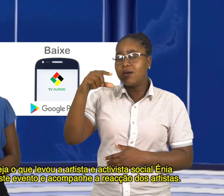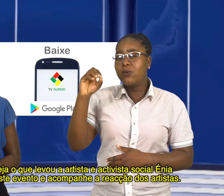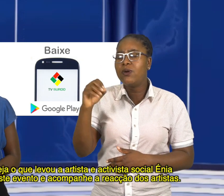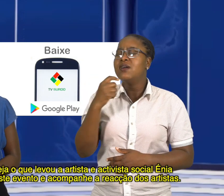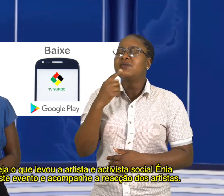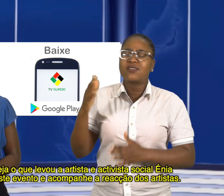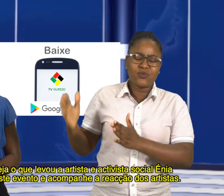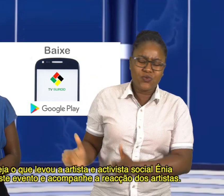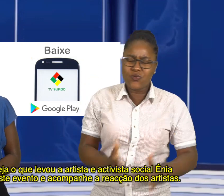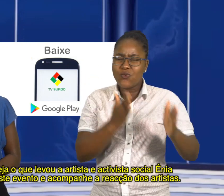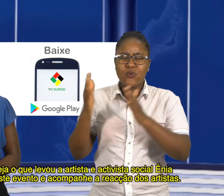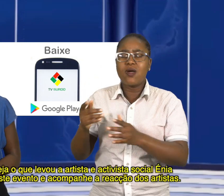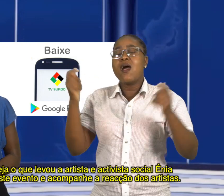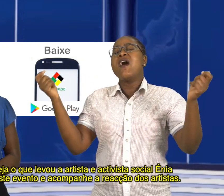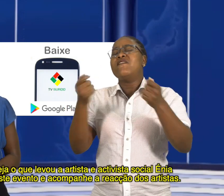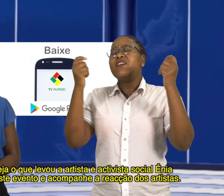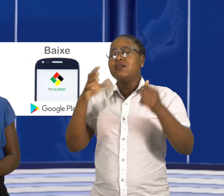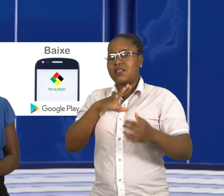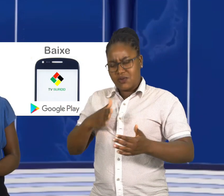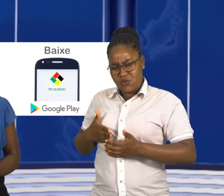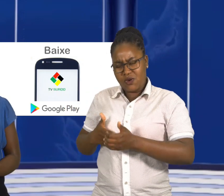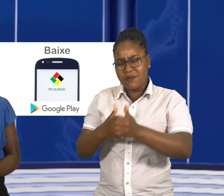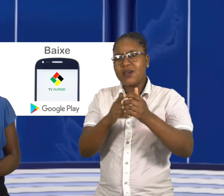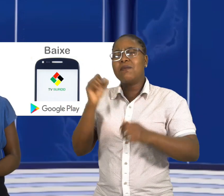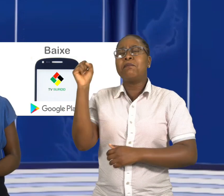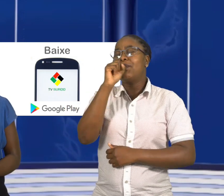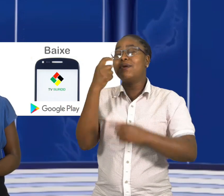e acompanhe a reação dos artistas.